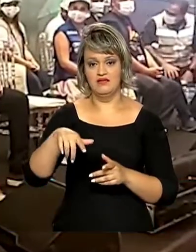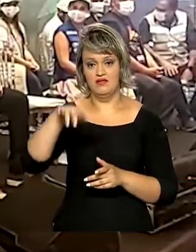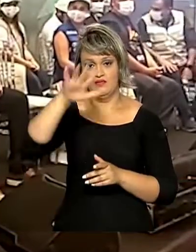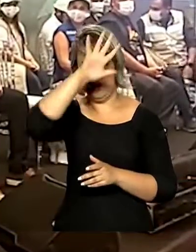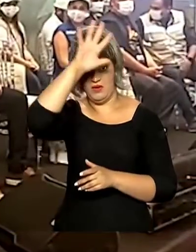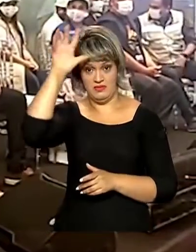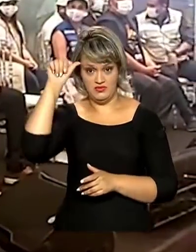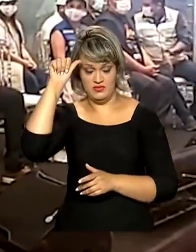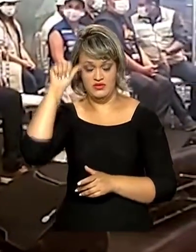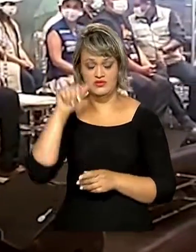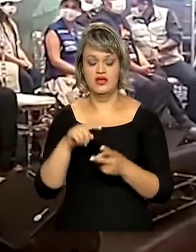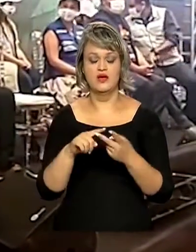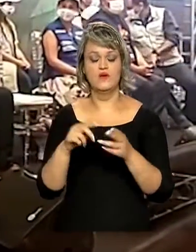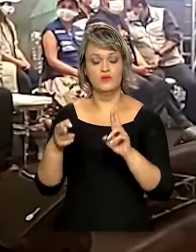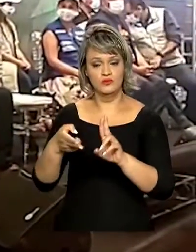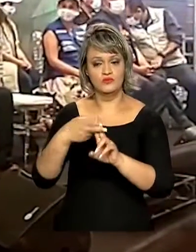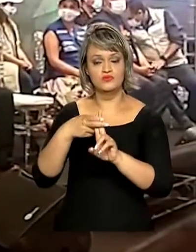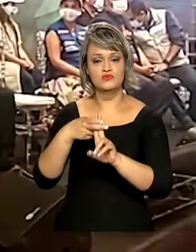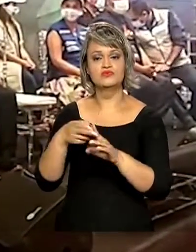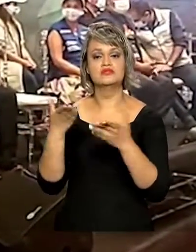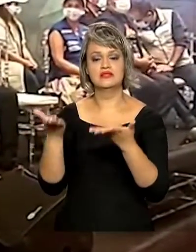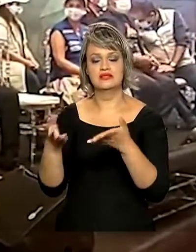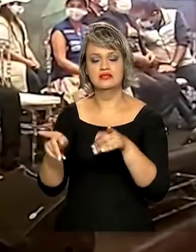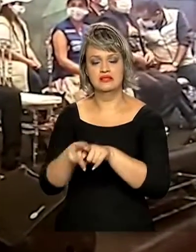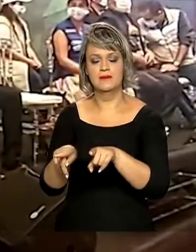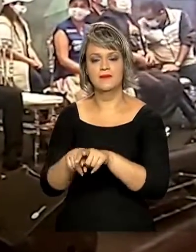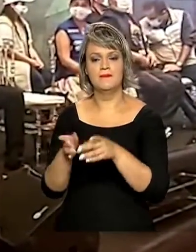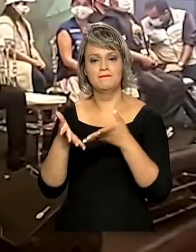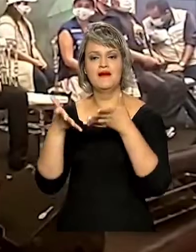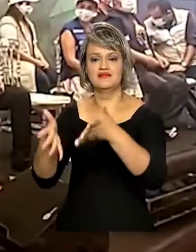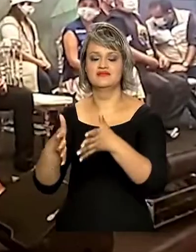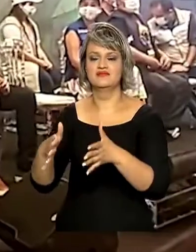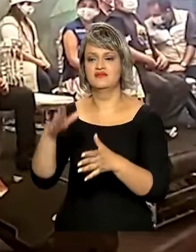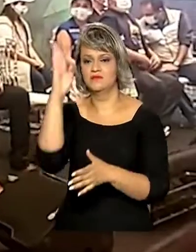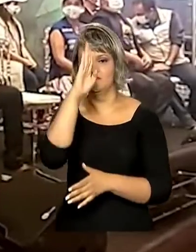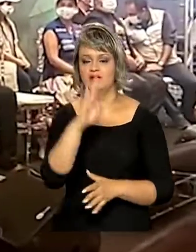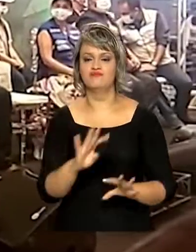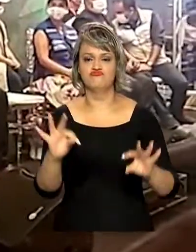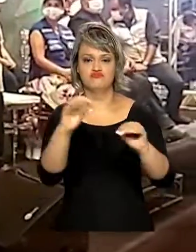o Sistema Único de Saúde é um patrimônio de todos os brasileiros.